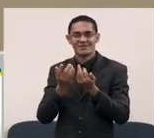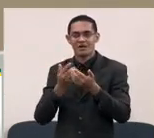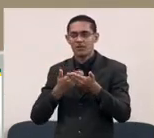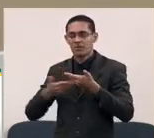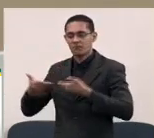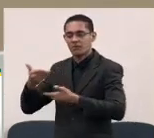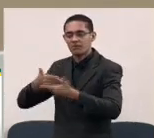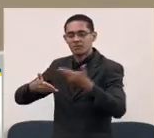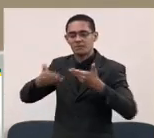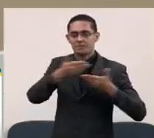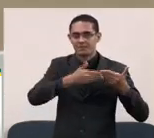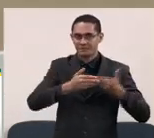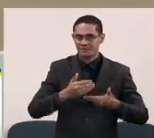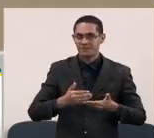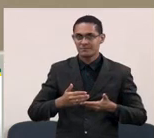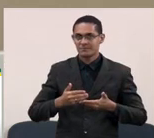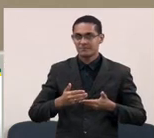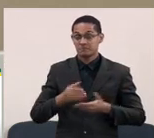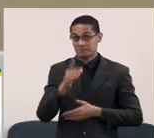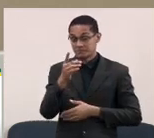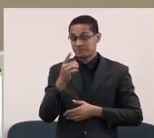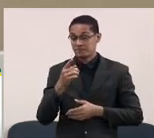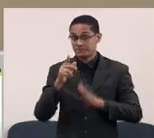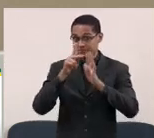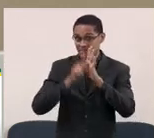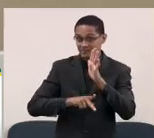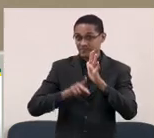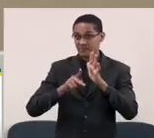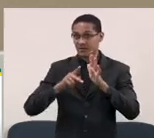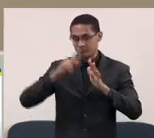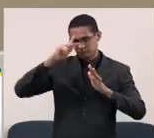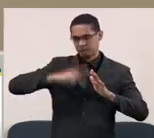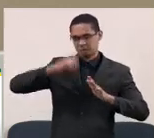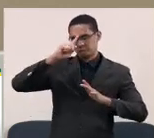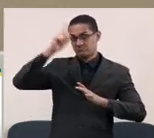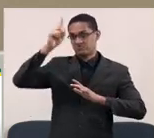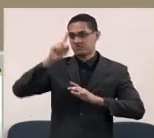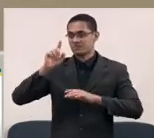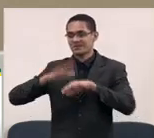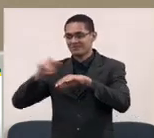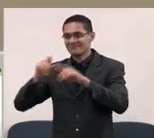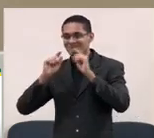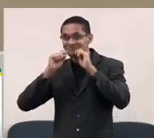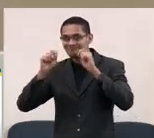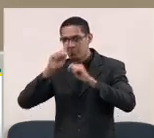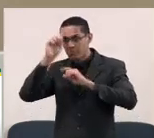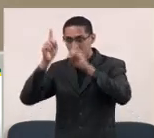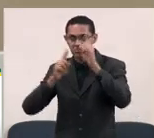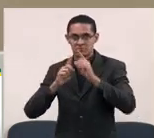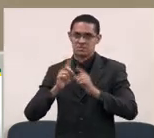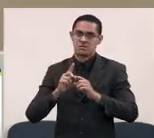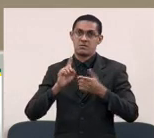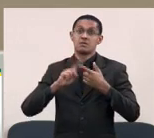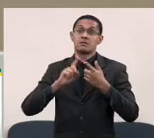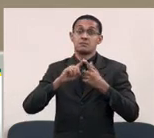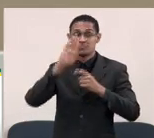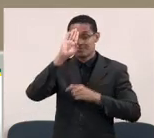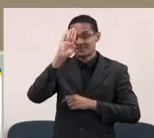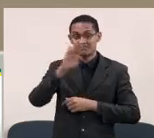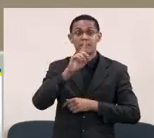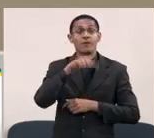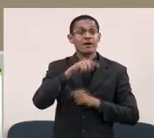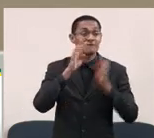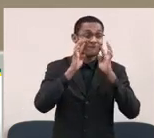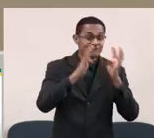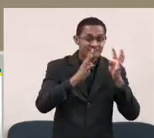não saem apenas da nossa cabeça brilhante, dos nossos assessores, mas saem principalmente da escuta. Eu falei